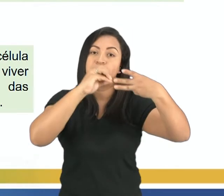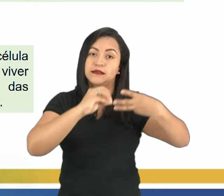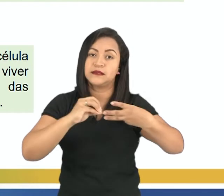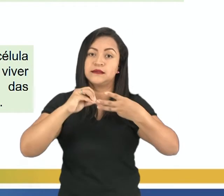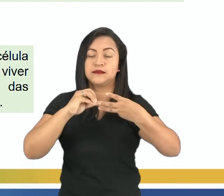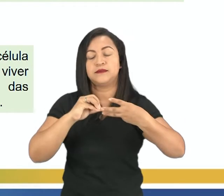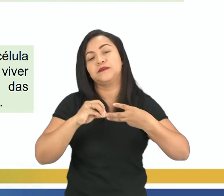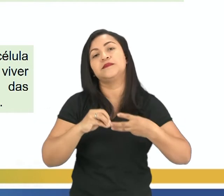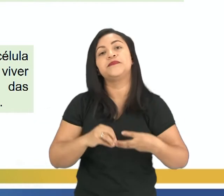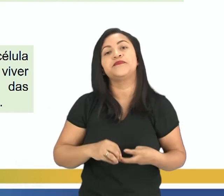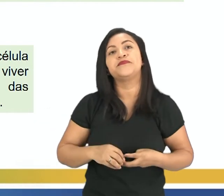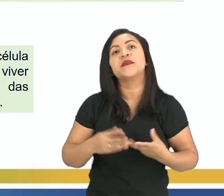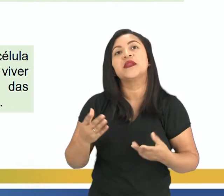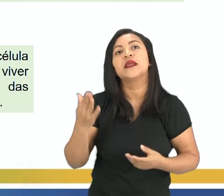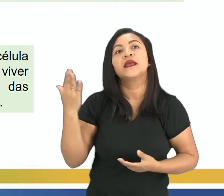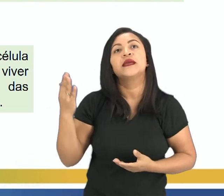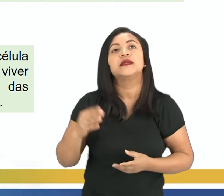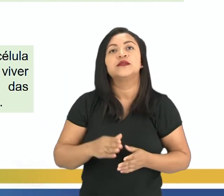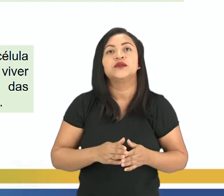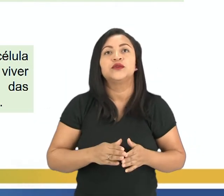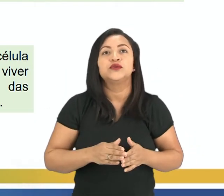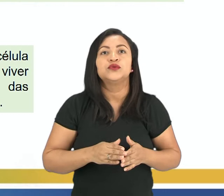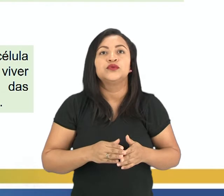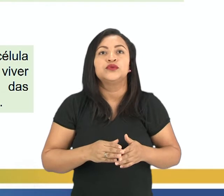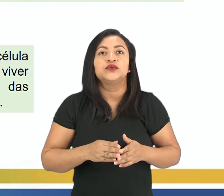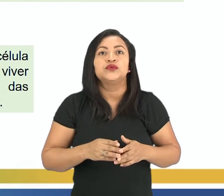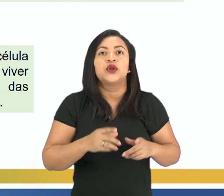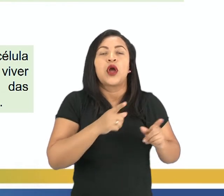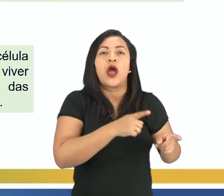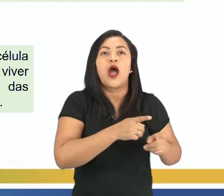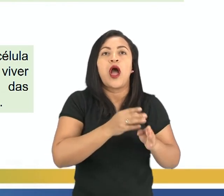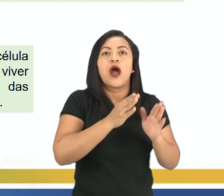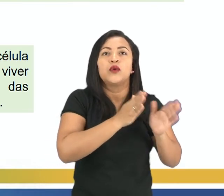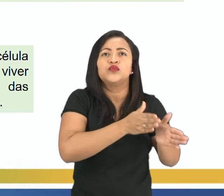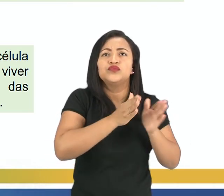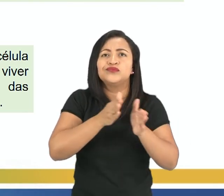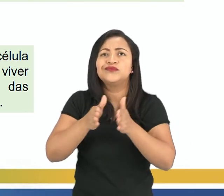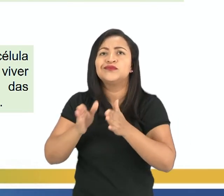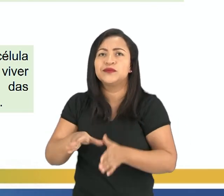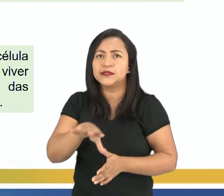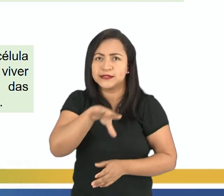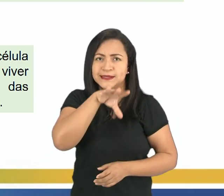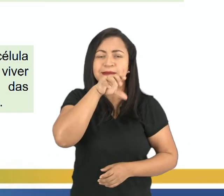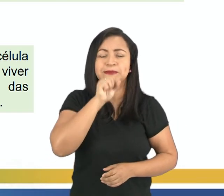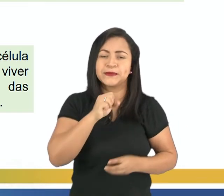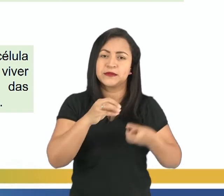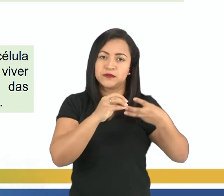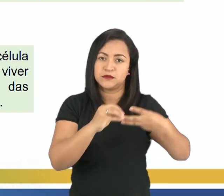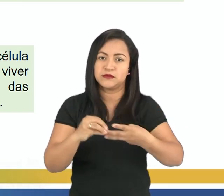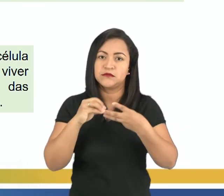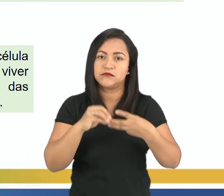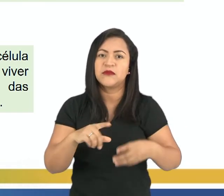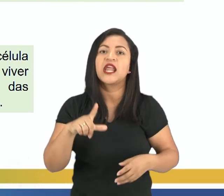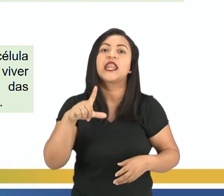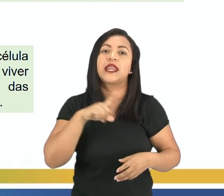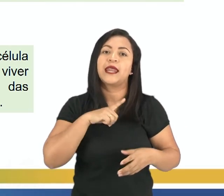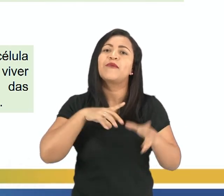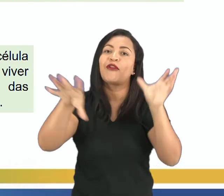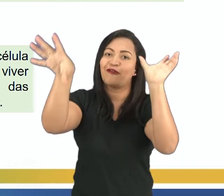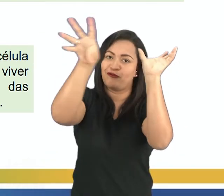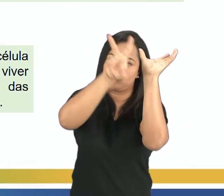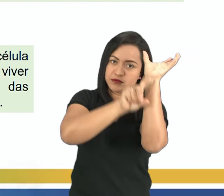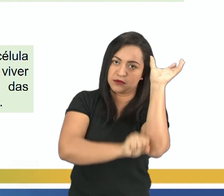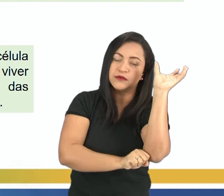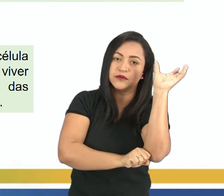E aqui eu trouxe para vocês a equação química da respiração celular. Então, nós temos, da mesma forma que nós vimos na fotossíntese, nós temos